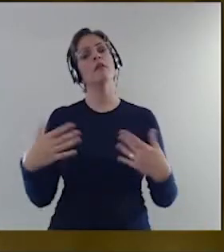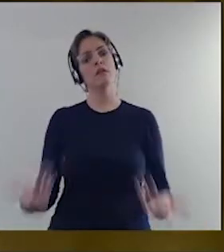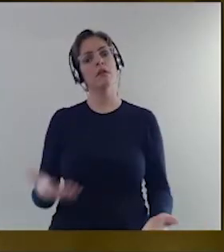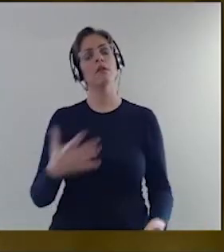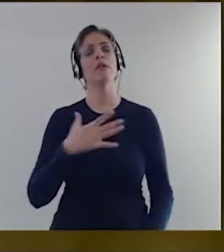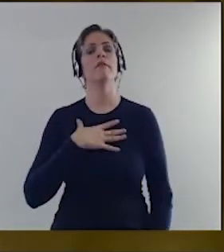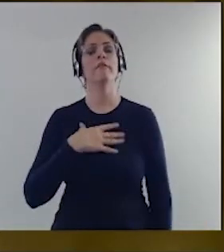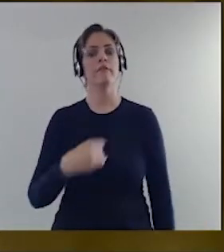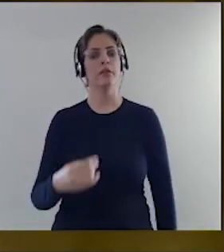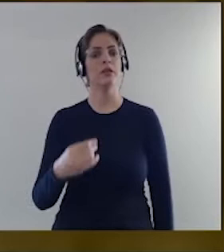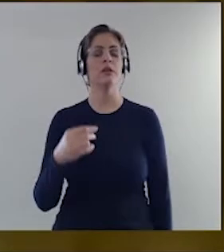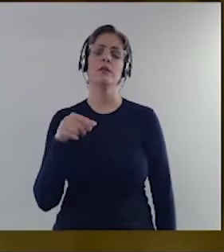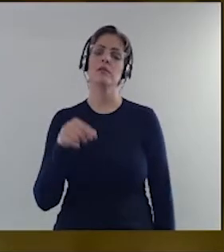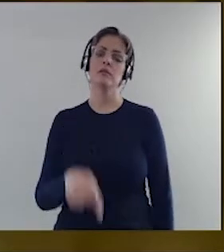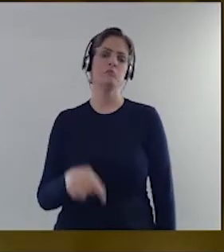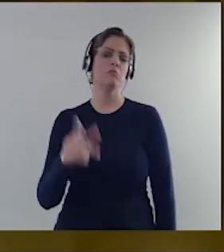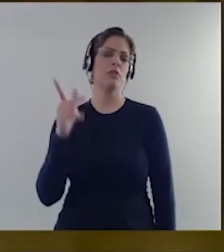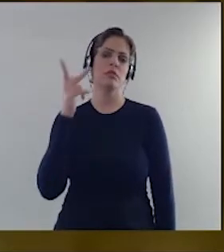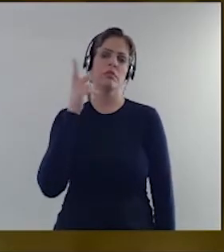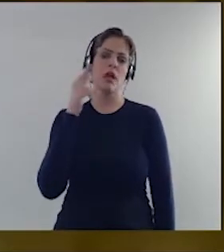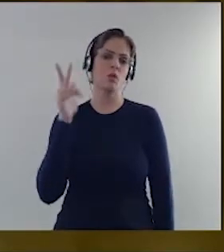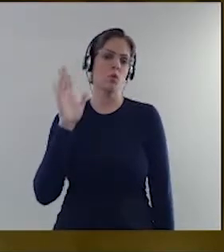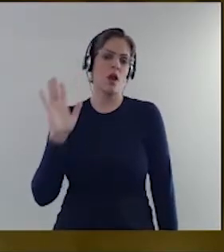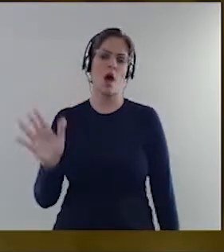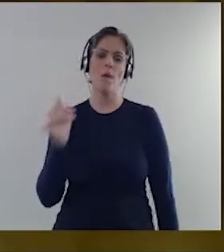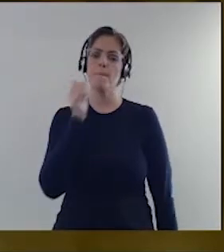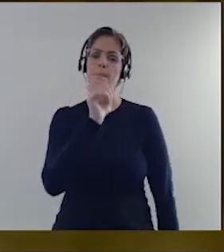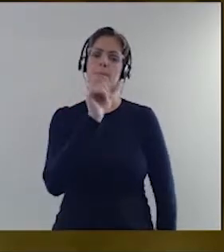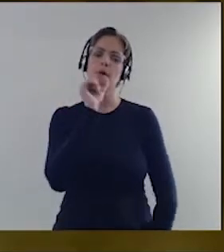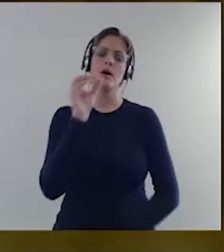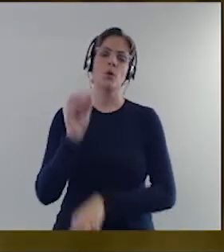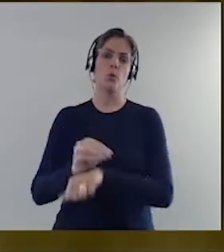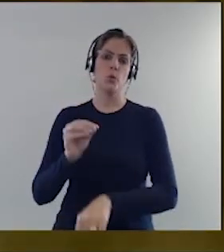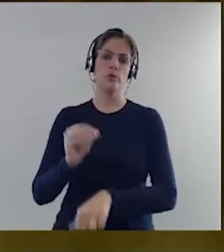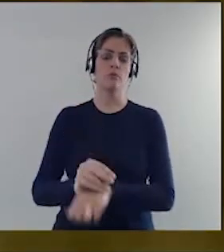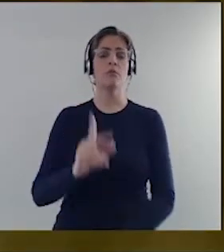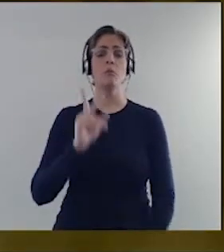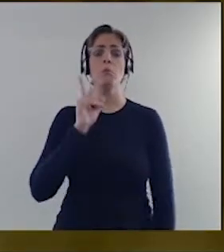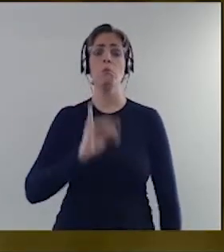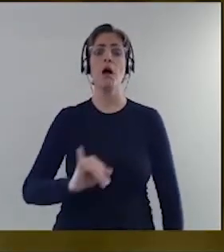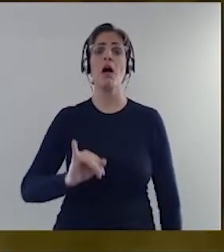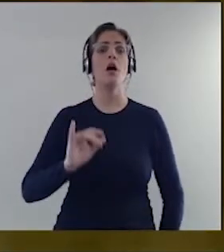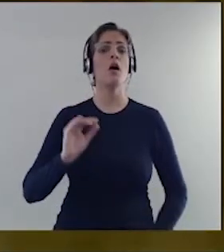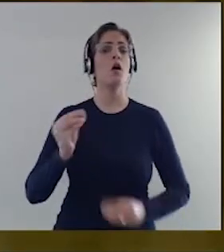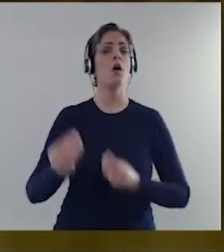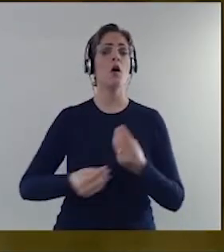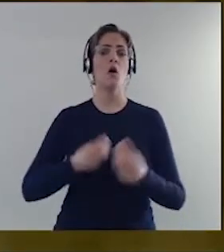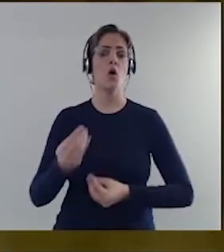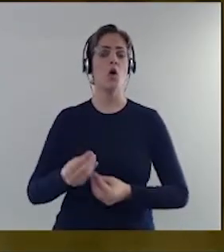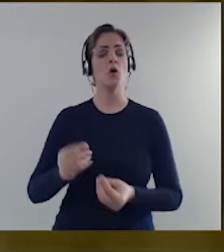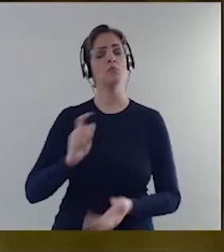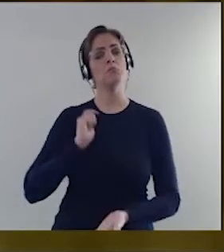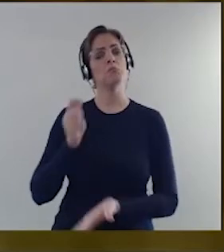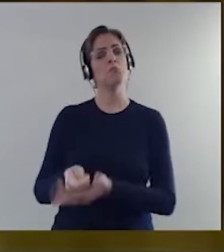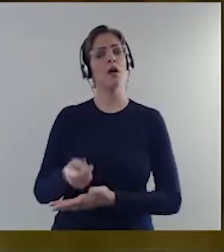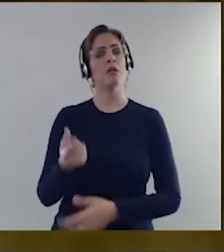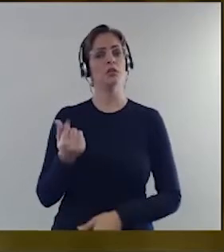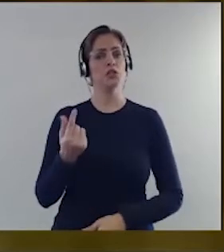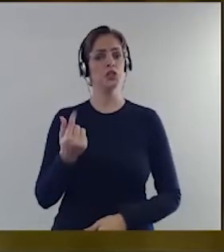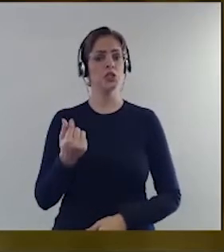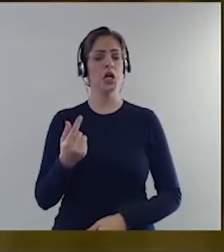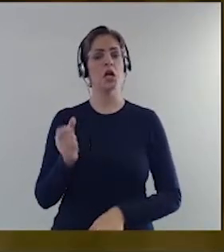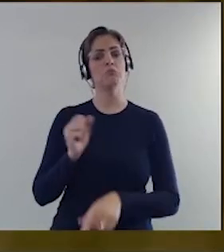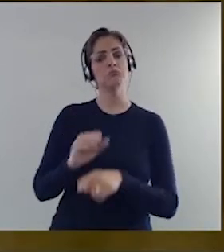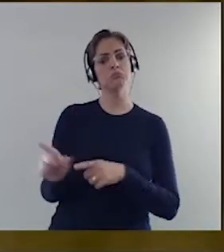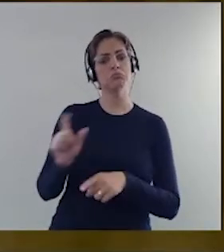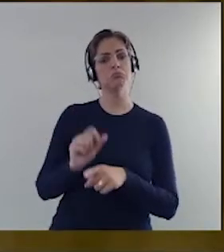filhos também naturalmente ficavam com a mãe. E o pai participava com algum valor em dinheiro a título de